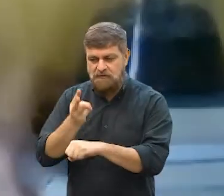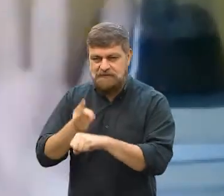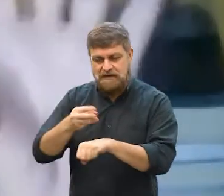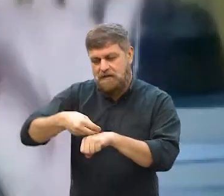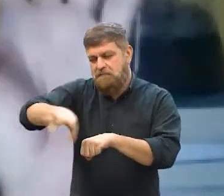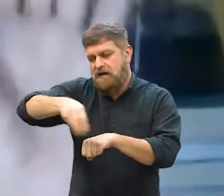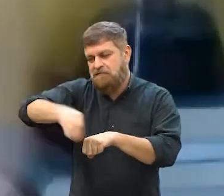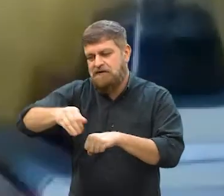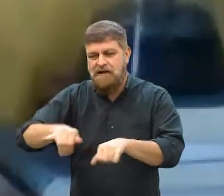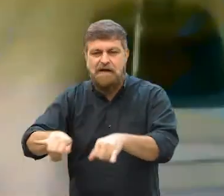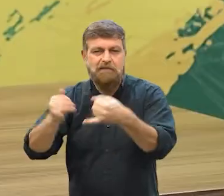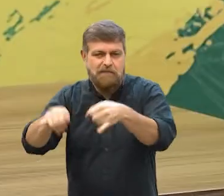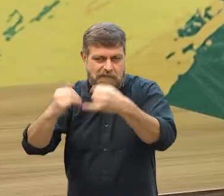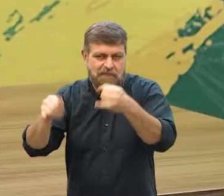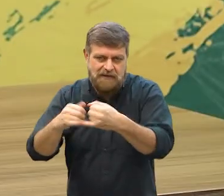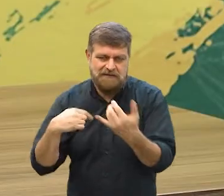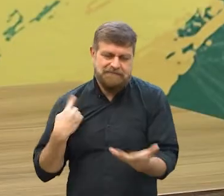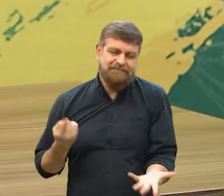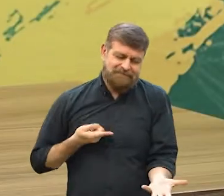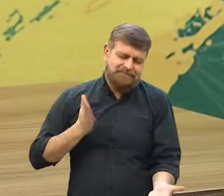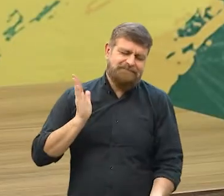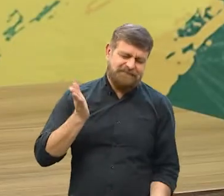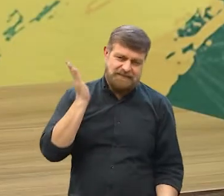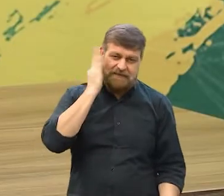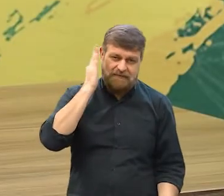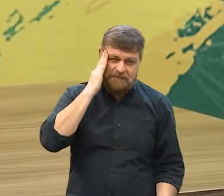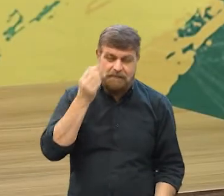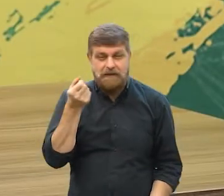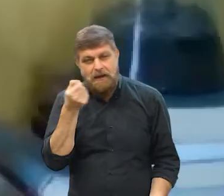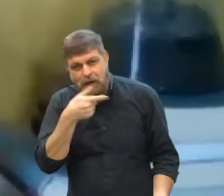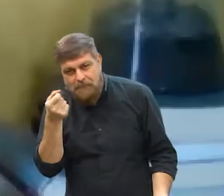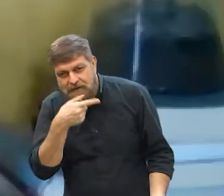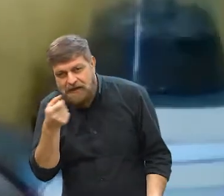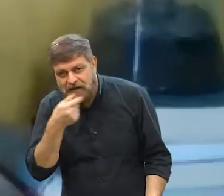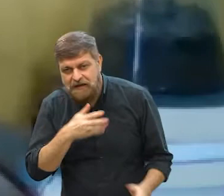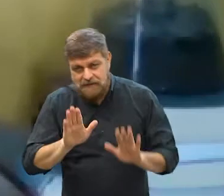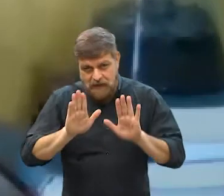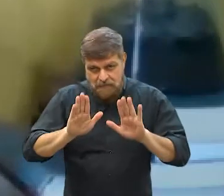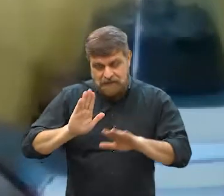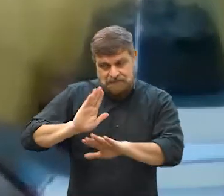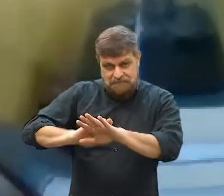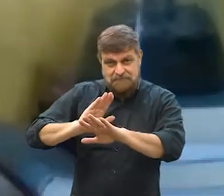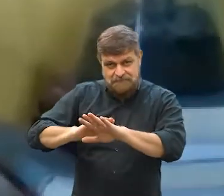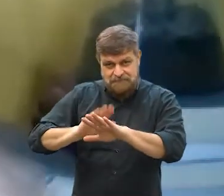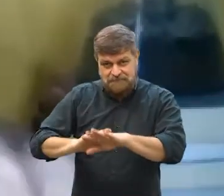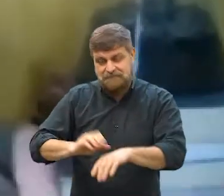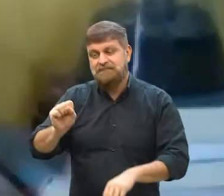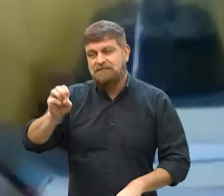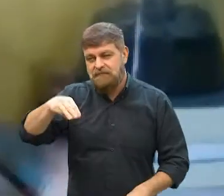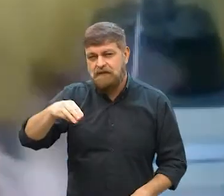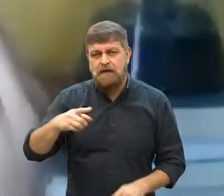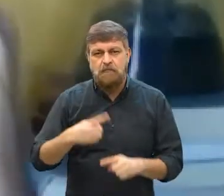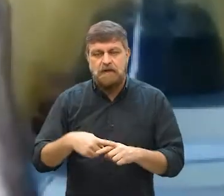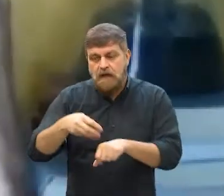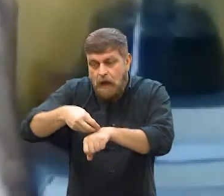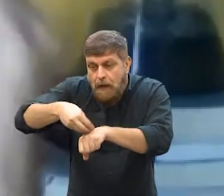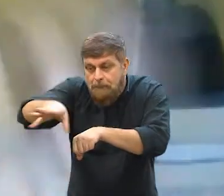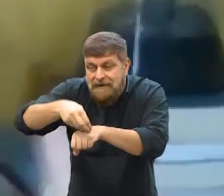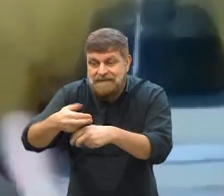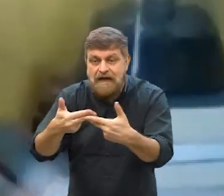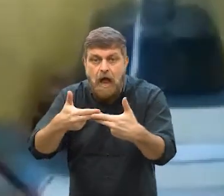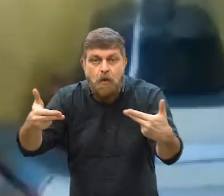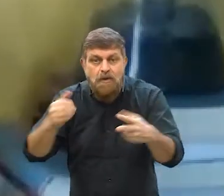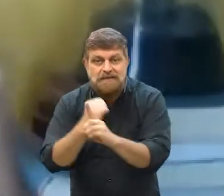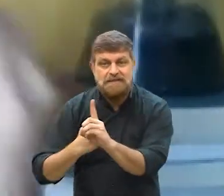passa uma besteirinha mexendo bem digamos é claro piadinha alguma coisa você faz sim agora porque você não passa coisas